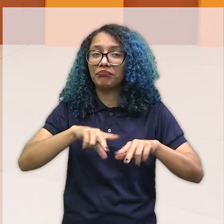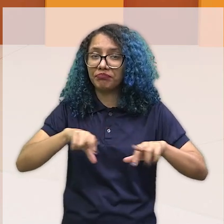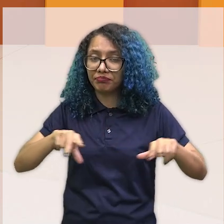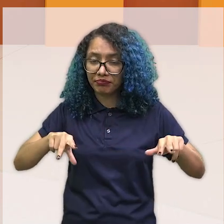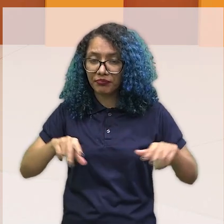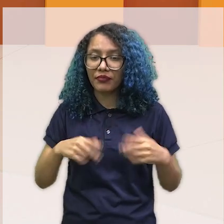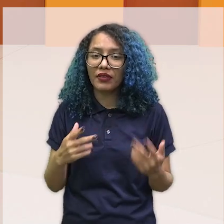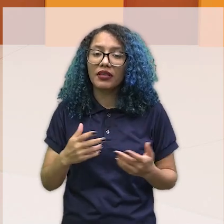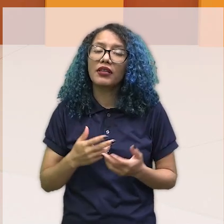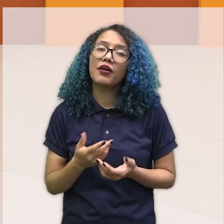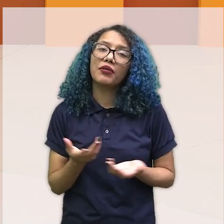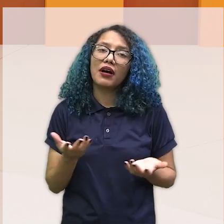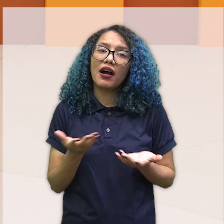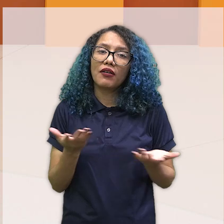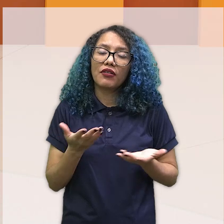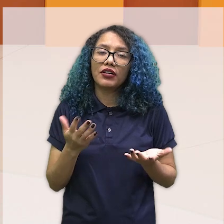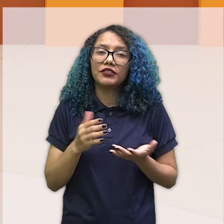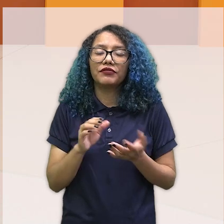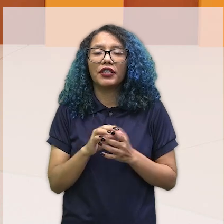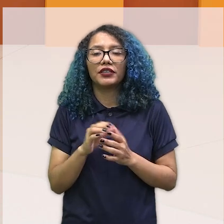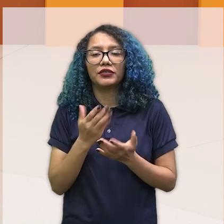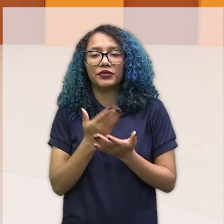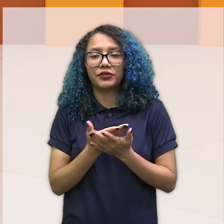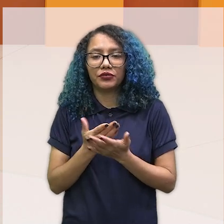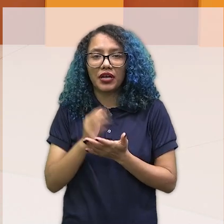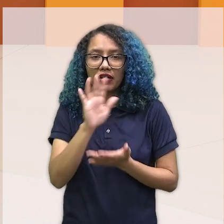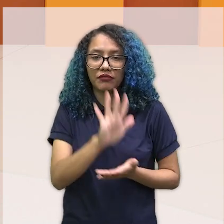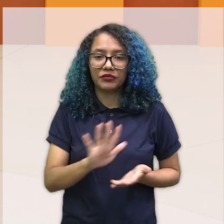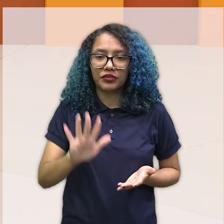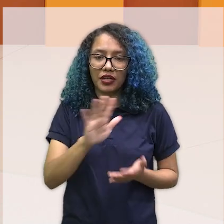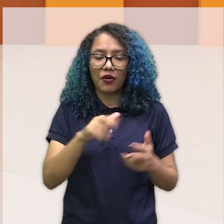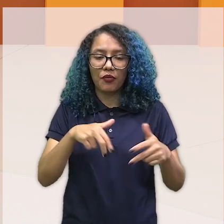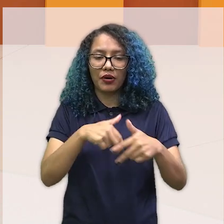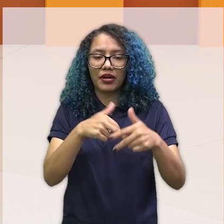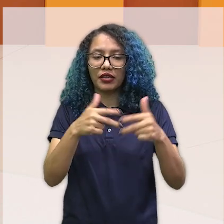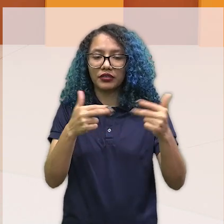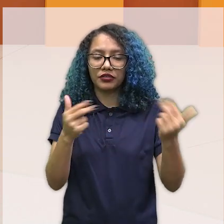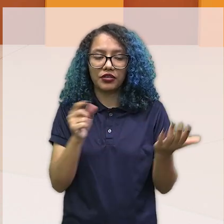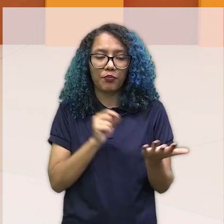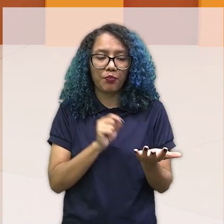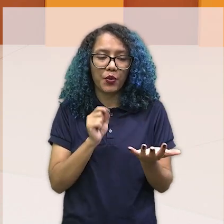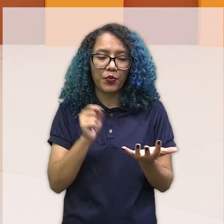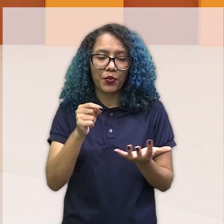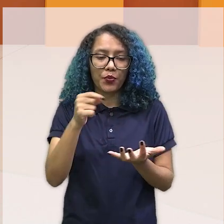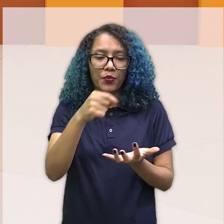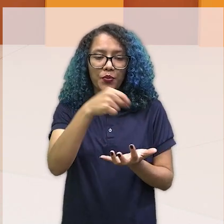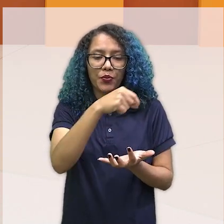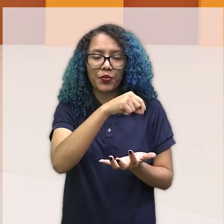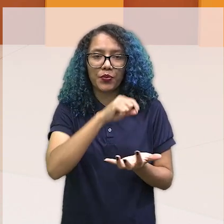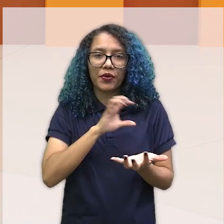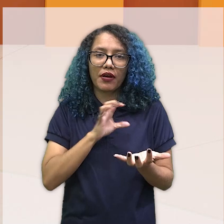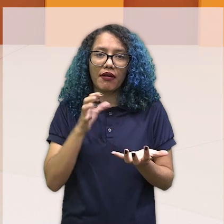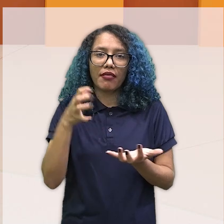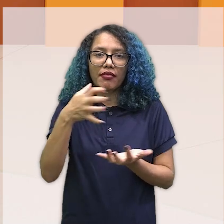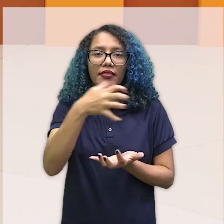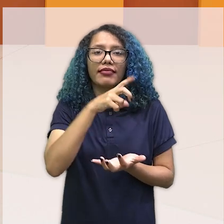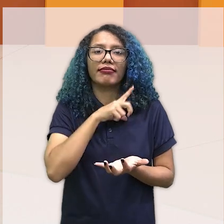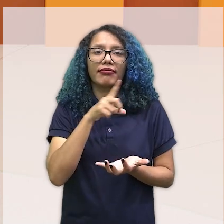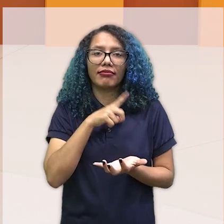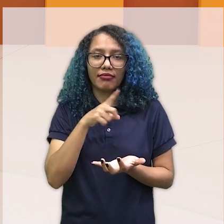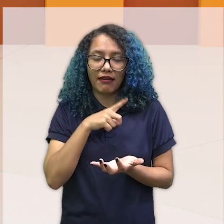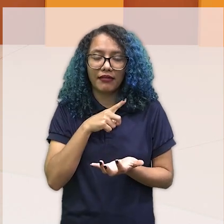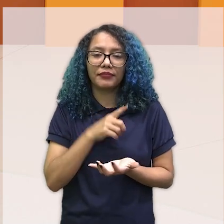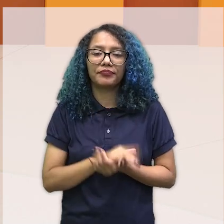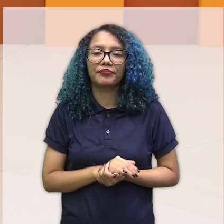estudar, de um modo geral, esses continentes, né? Um pouco das etnias que existem em cada um desses continentes, porque